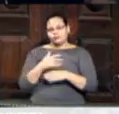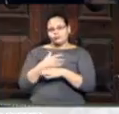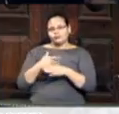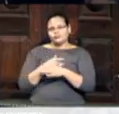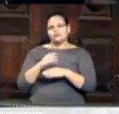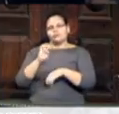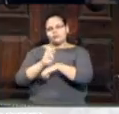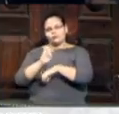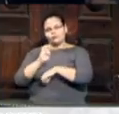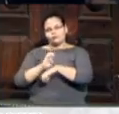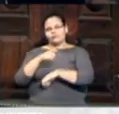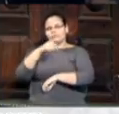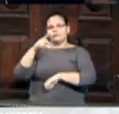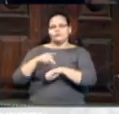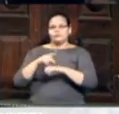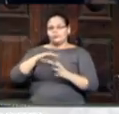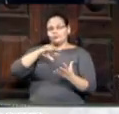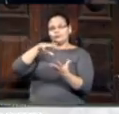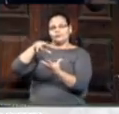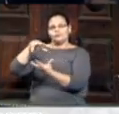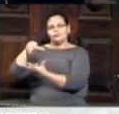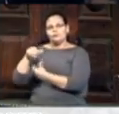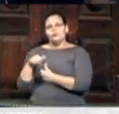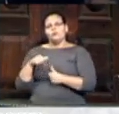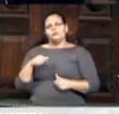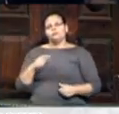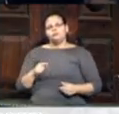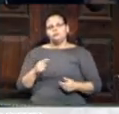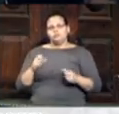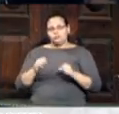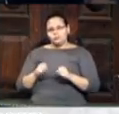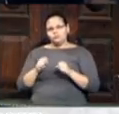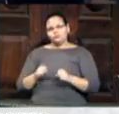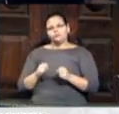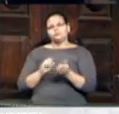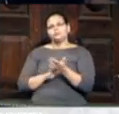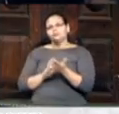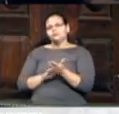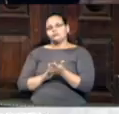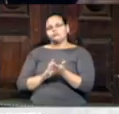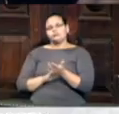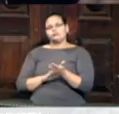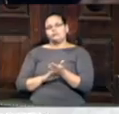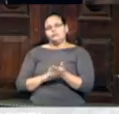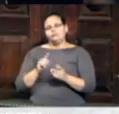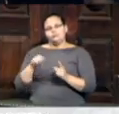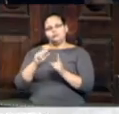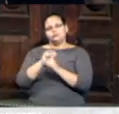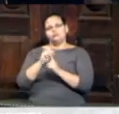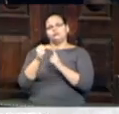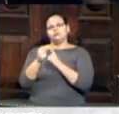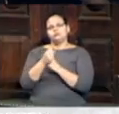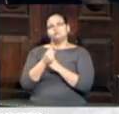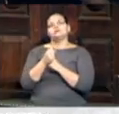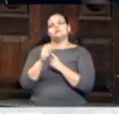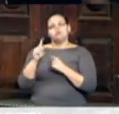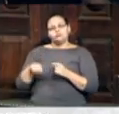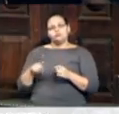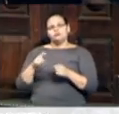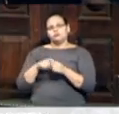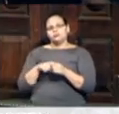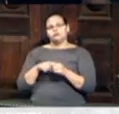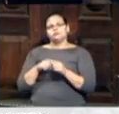no Estado, no país, no mundo, nós podemos homenagear uma associação ligada